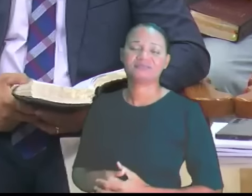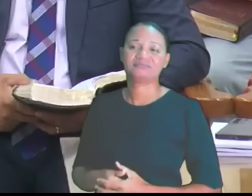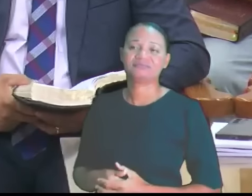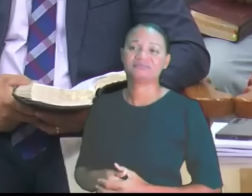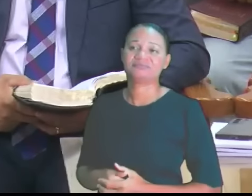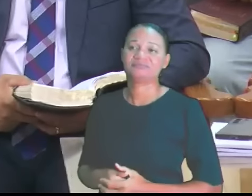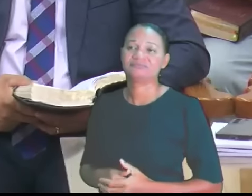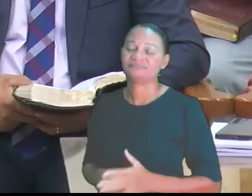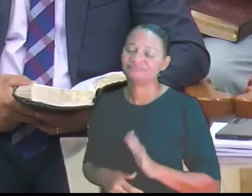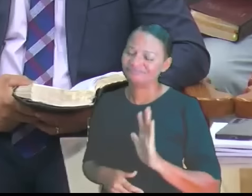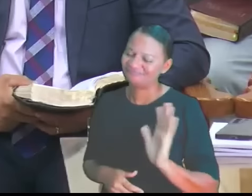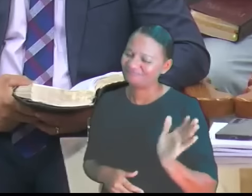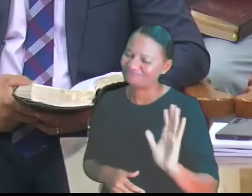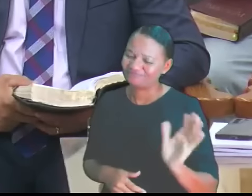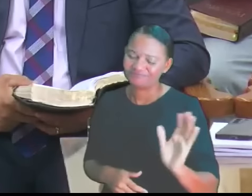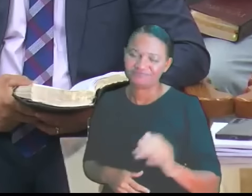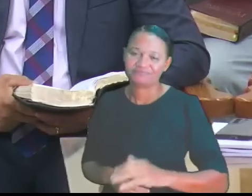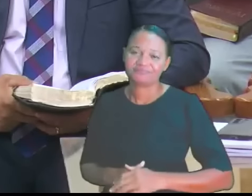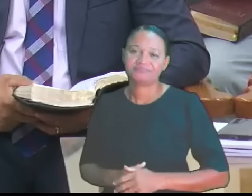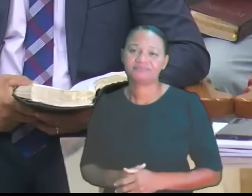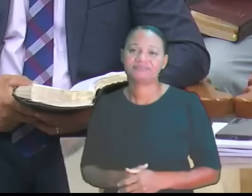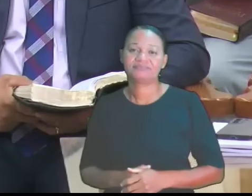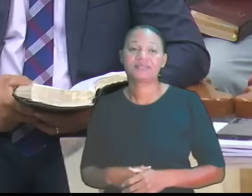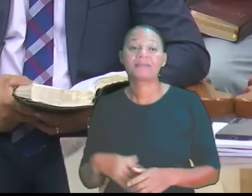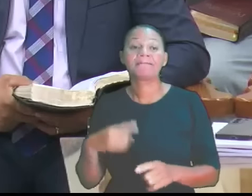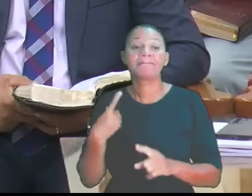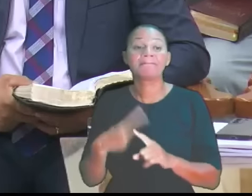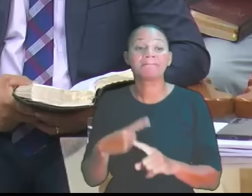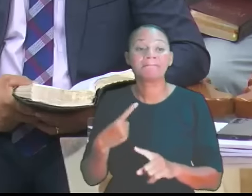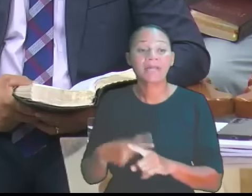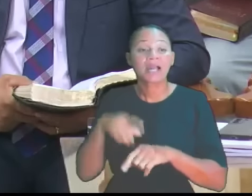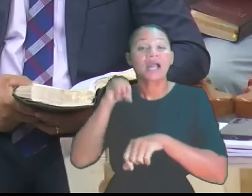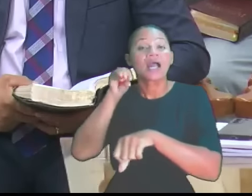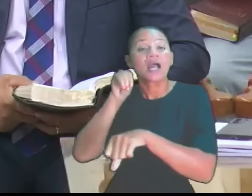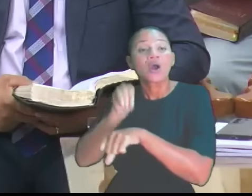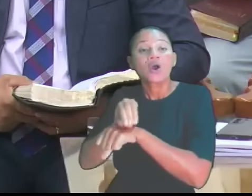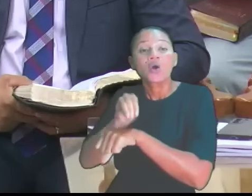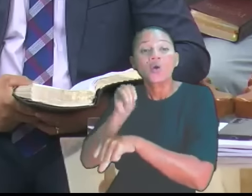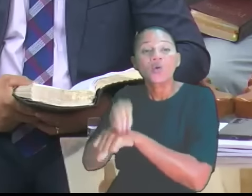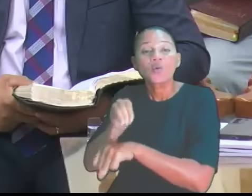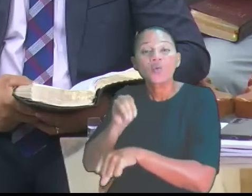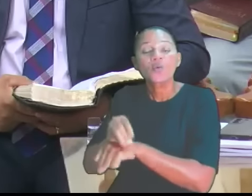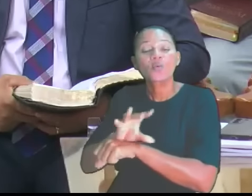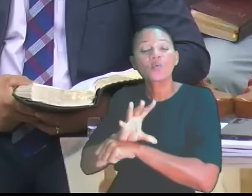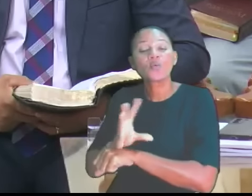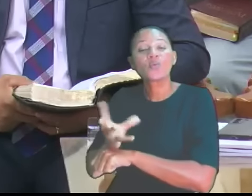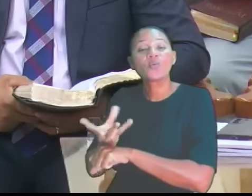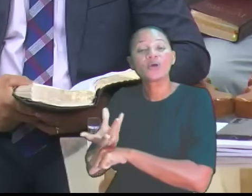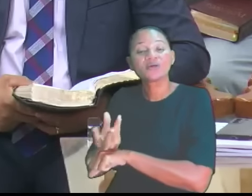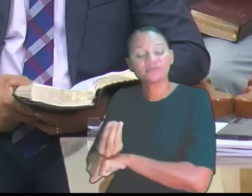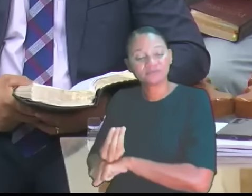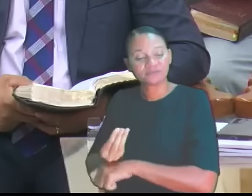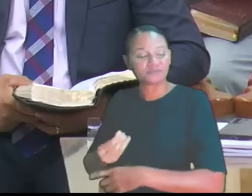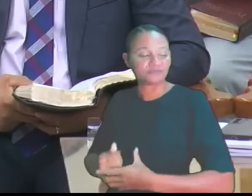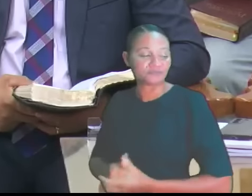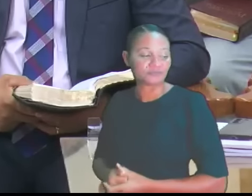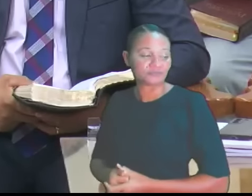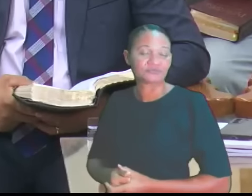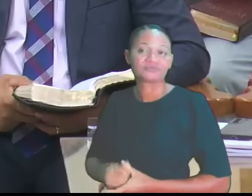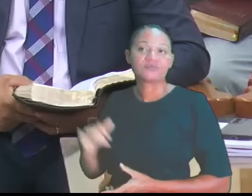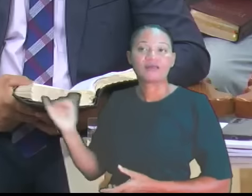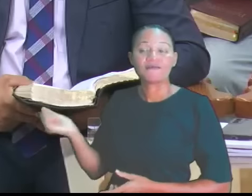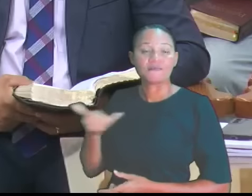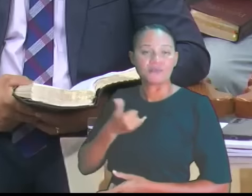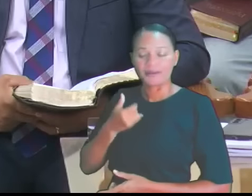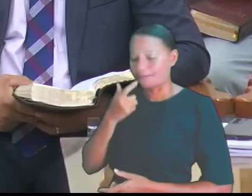Corta reto, irmão. Porque quem cuida da igreja, eu ouvi aqui agora há